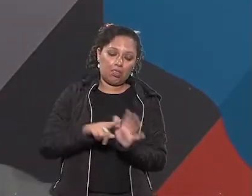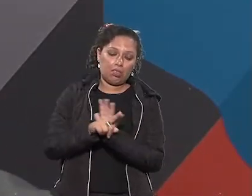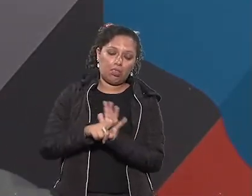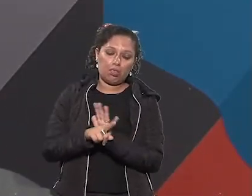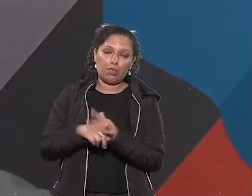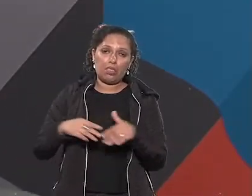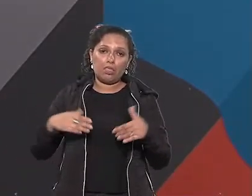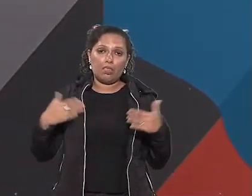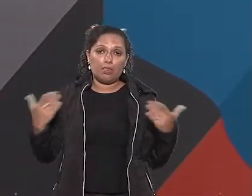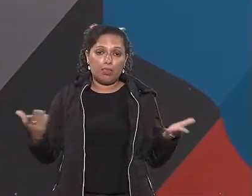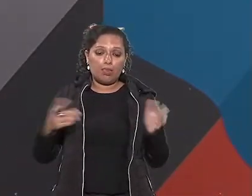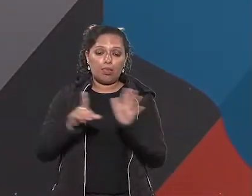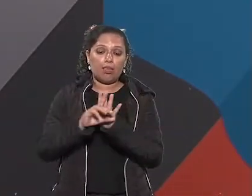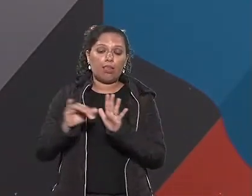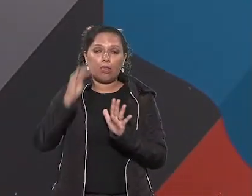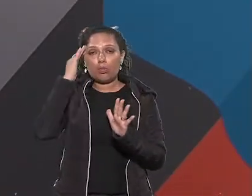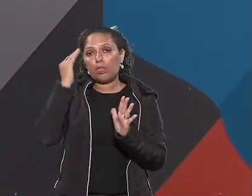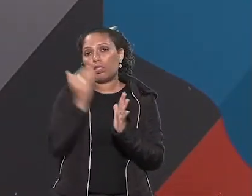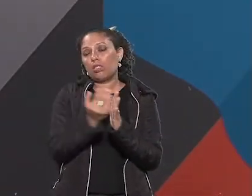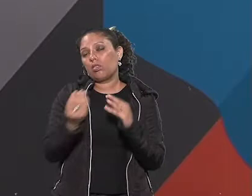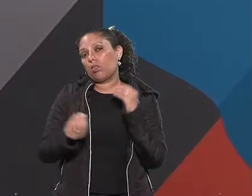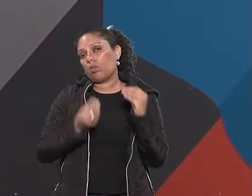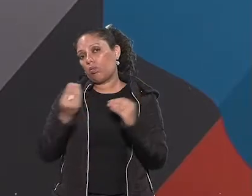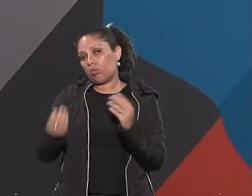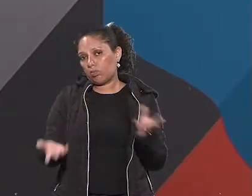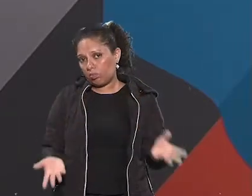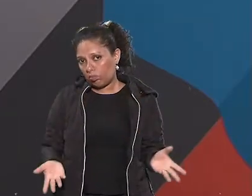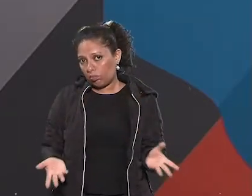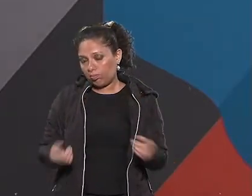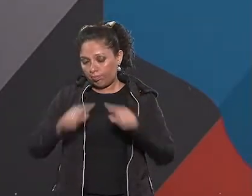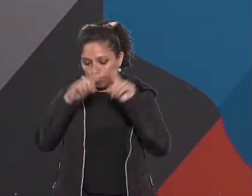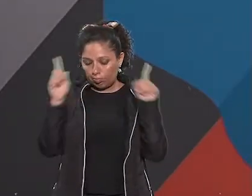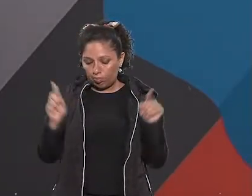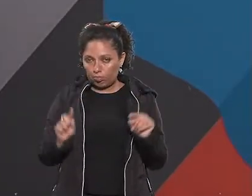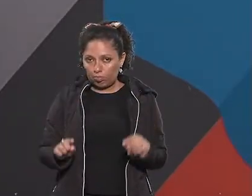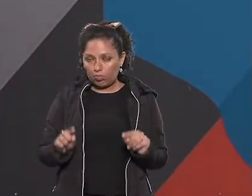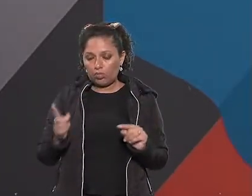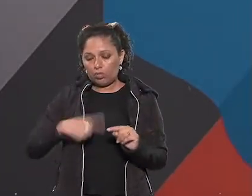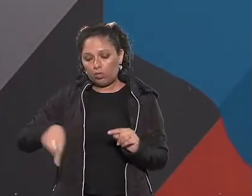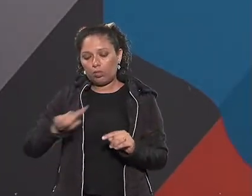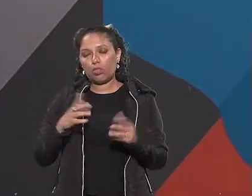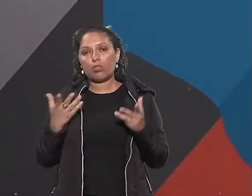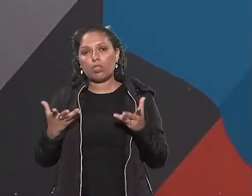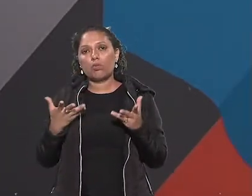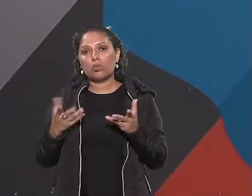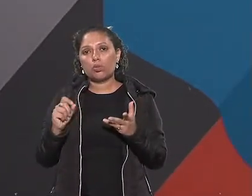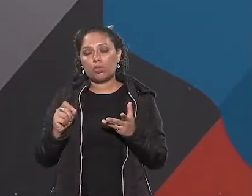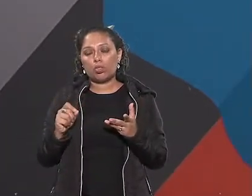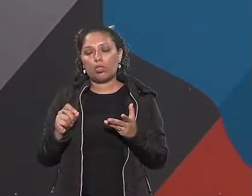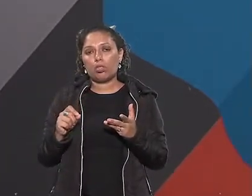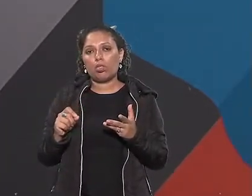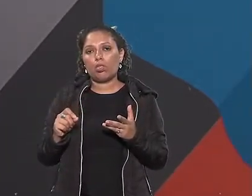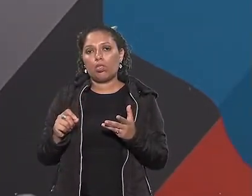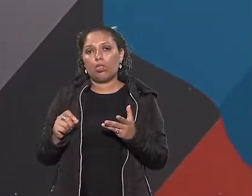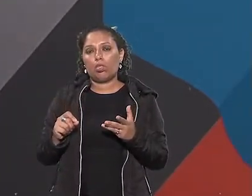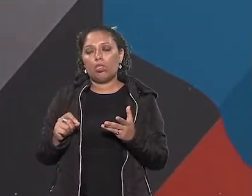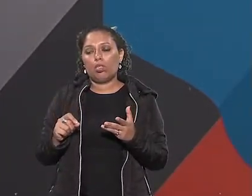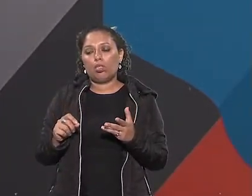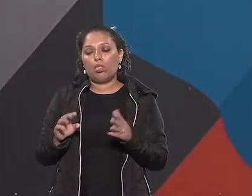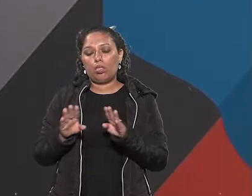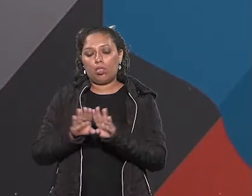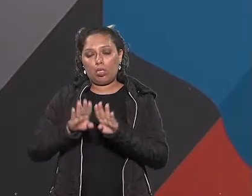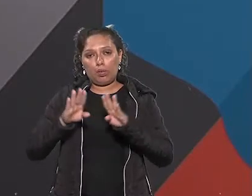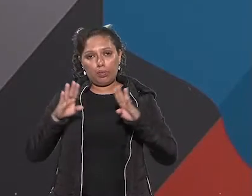os dados, como é que você faz a lei funcionar, né? Então, uma das coisas que a gente está querendo é que essa